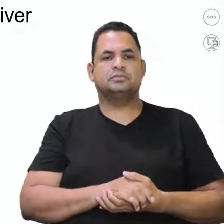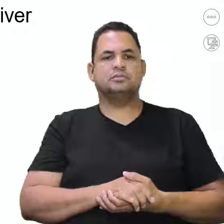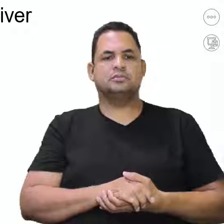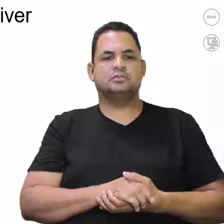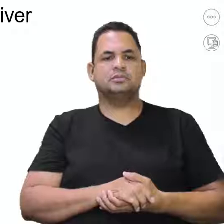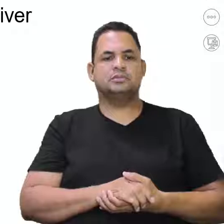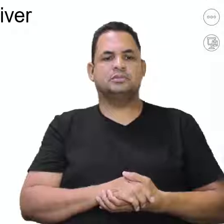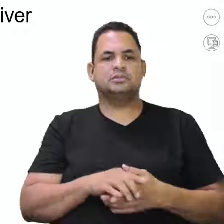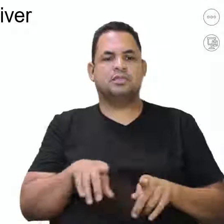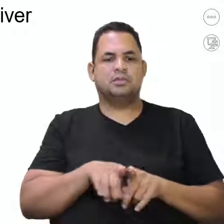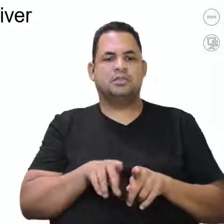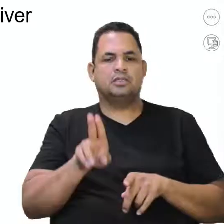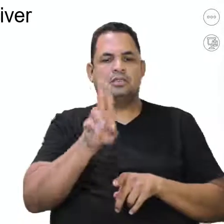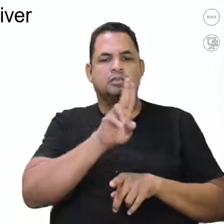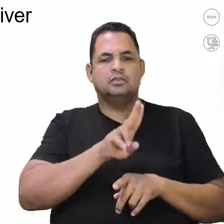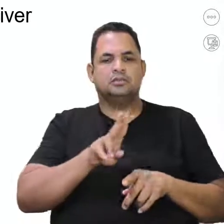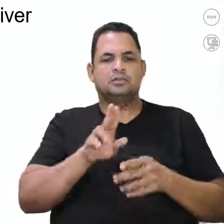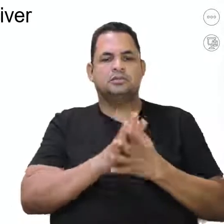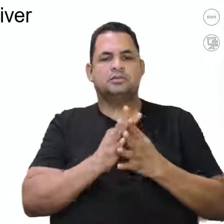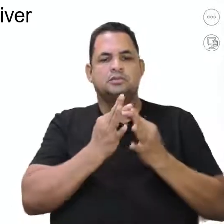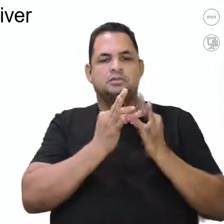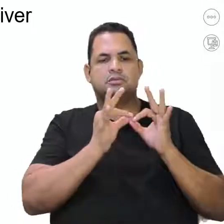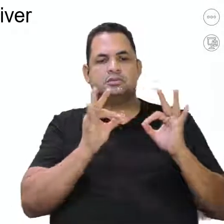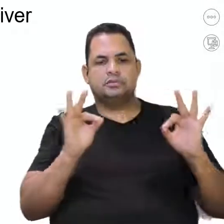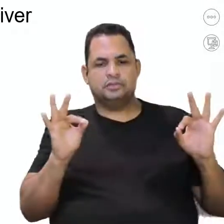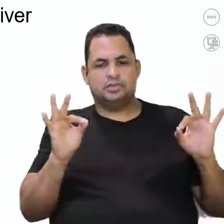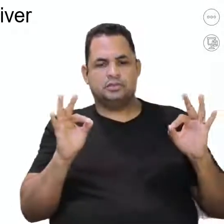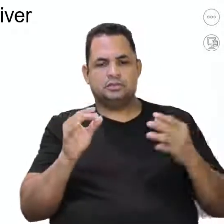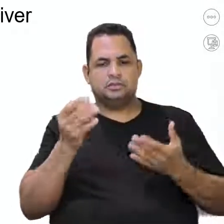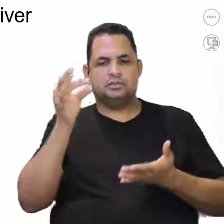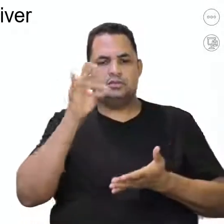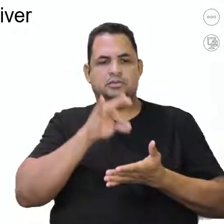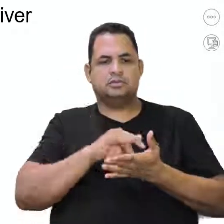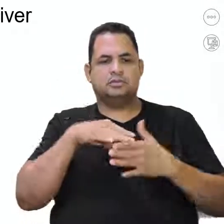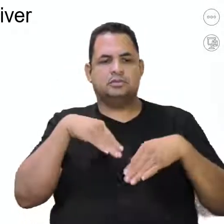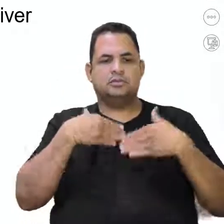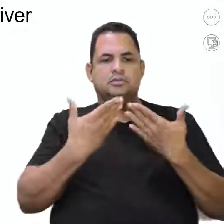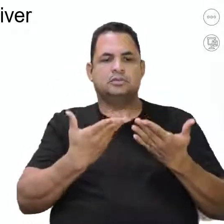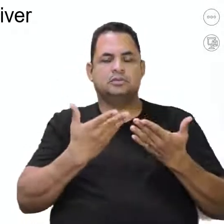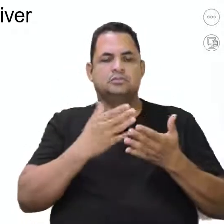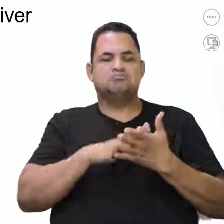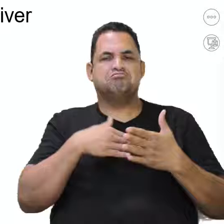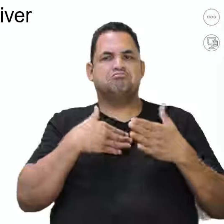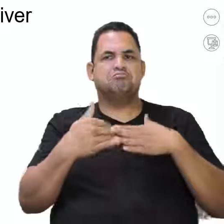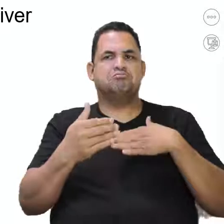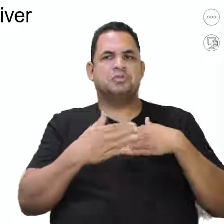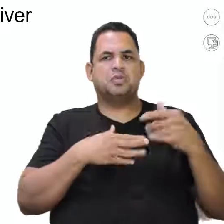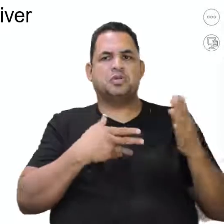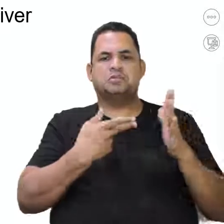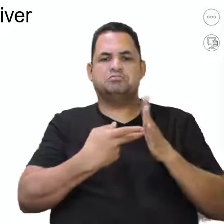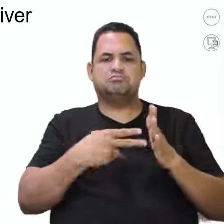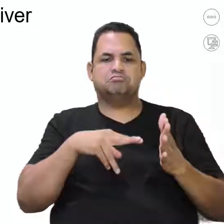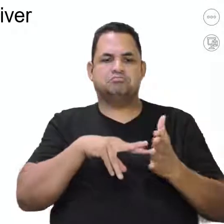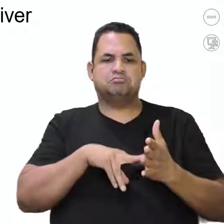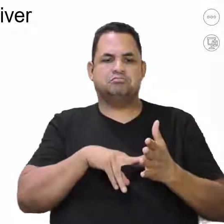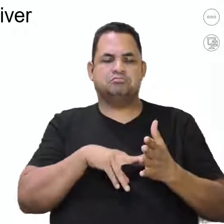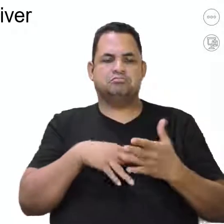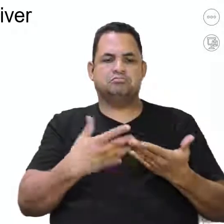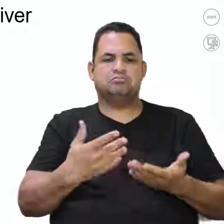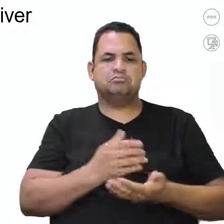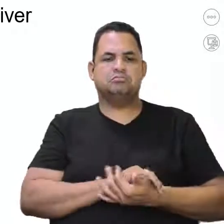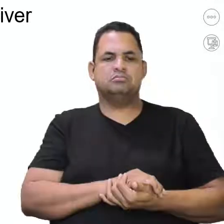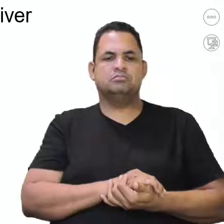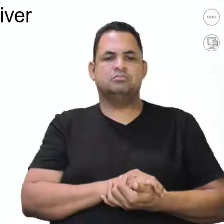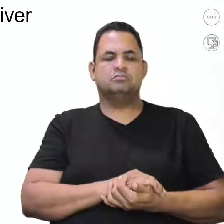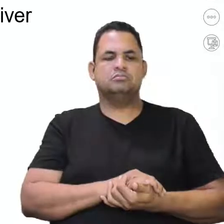também é usado em frases afirmativas quando está no sentido de